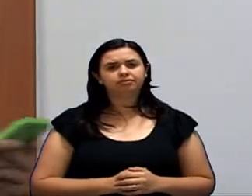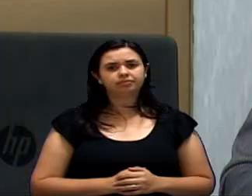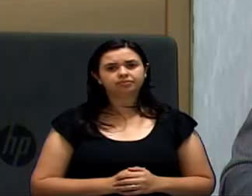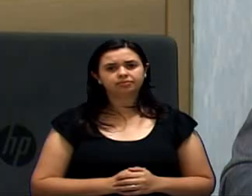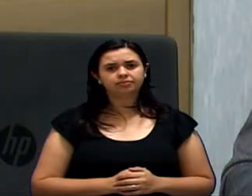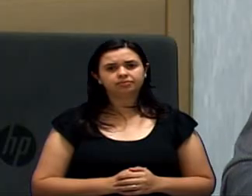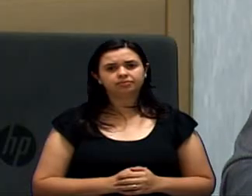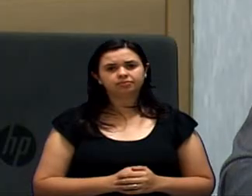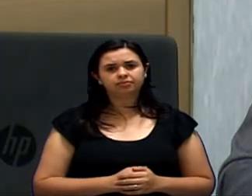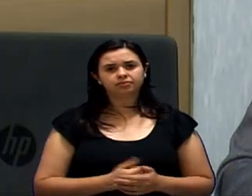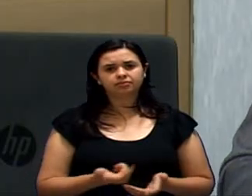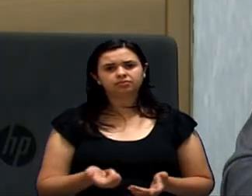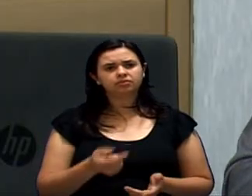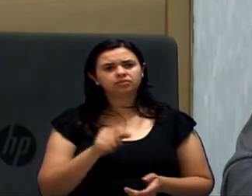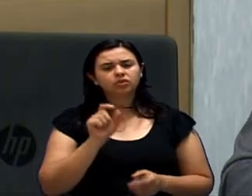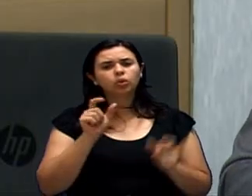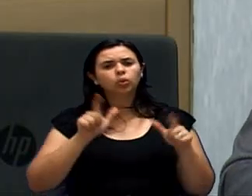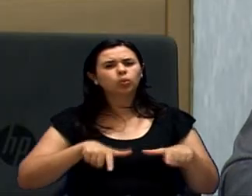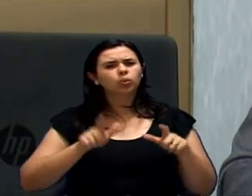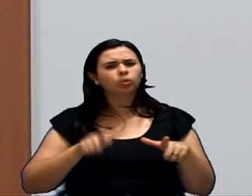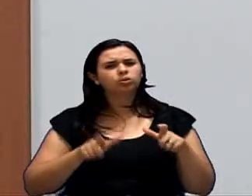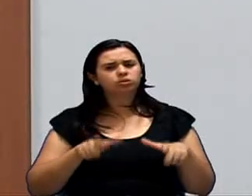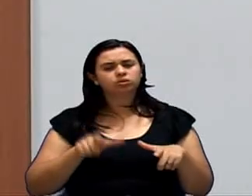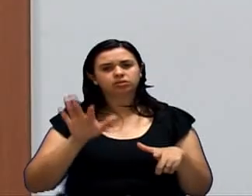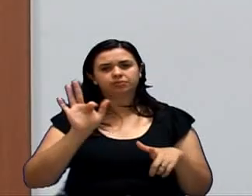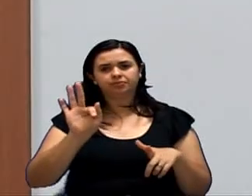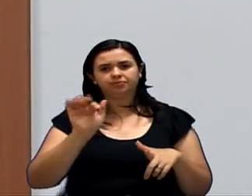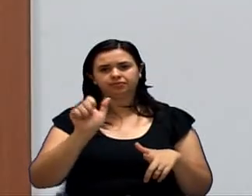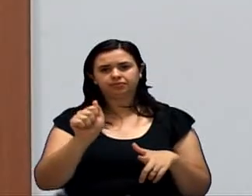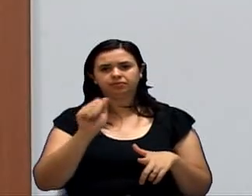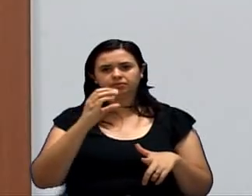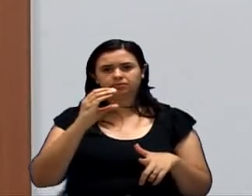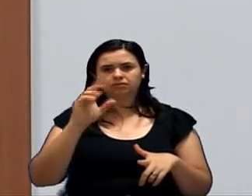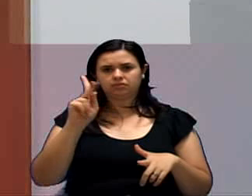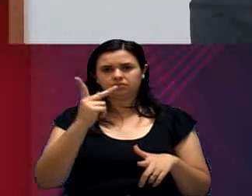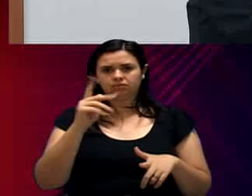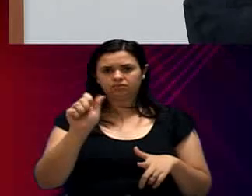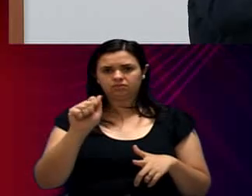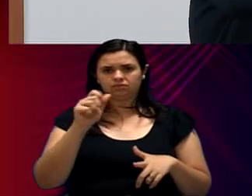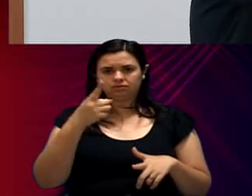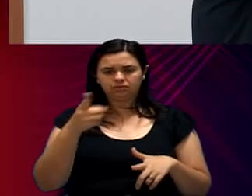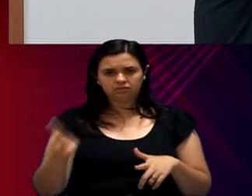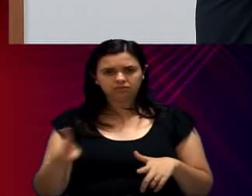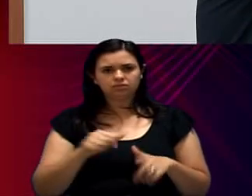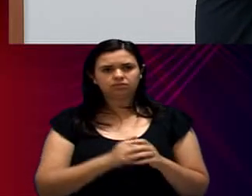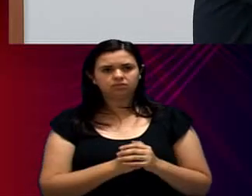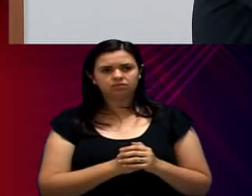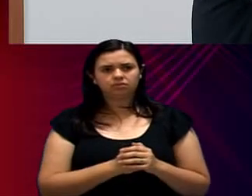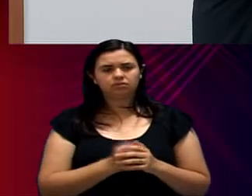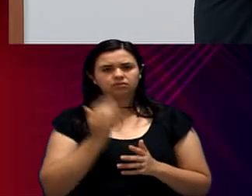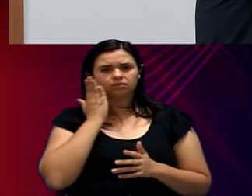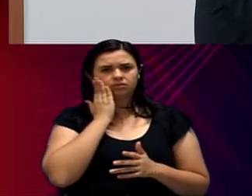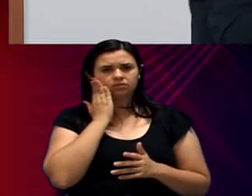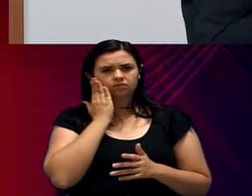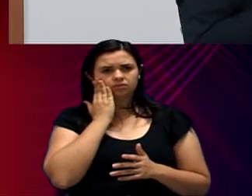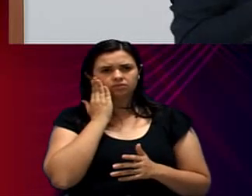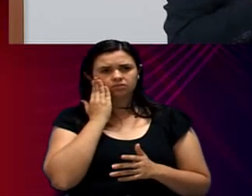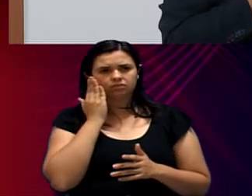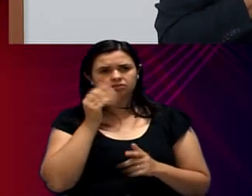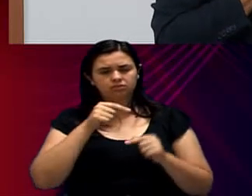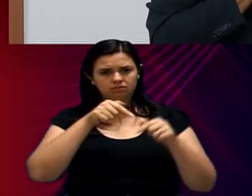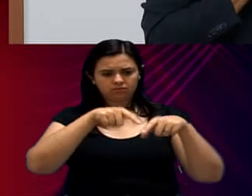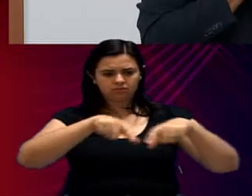Desculpa, colocar taxão aonde, você fala? Taxão no BRT, para o cara não entrar. O cara, aquelas taxão, sabe, aqueles quadrados.